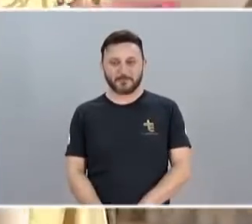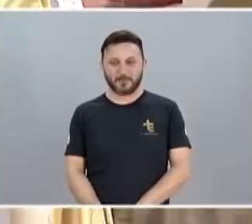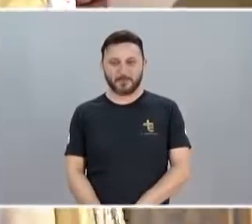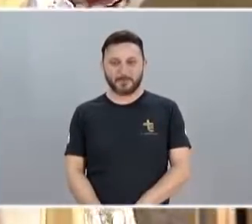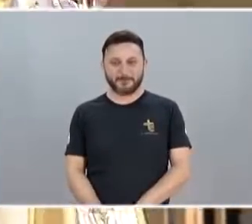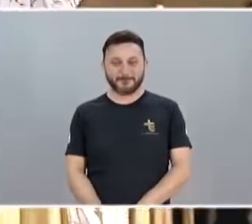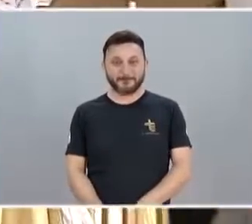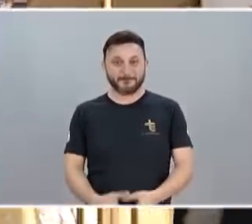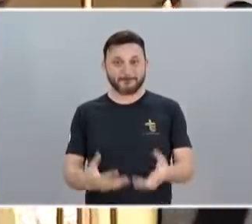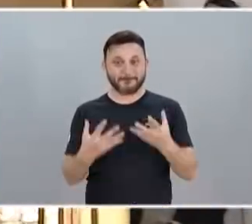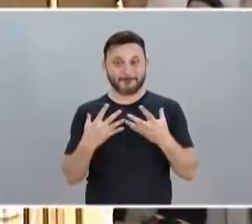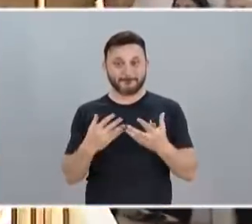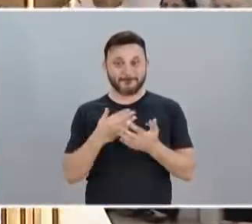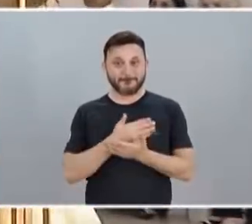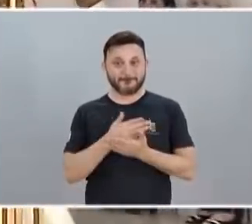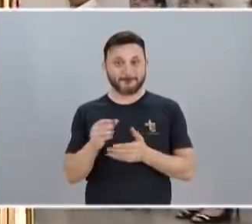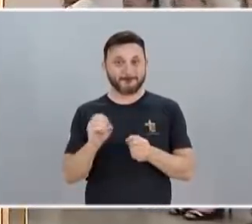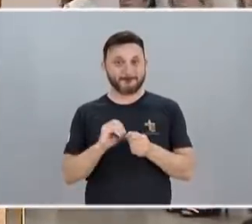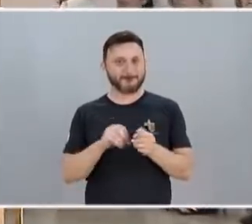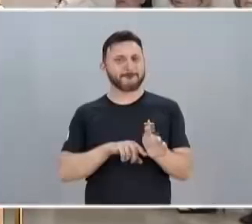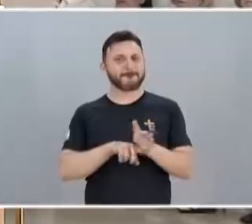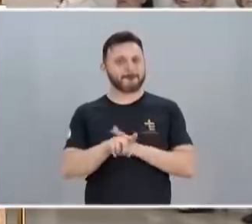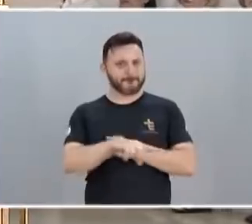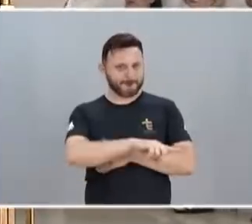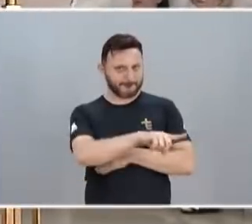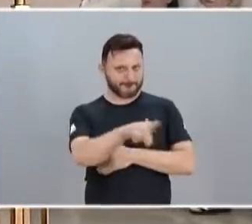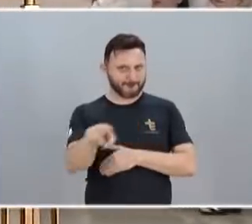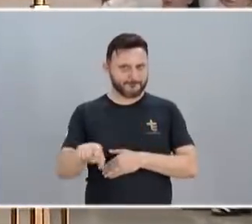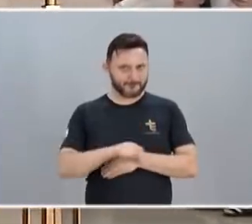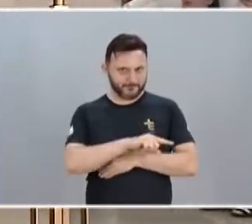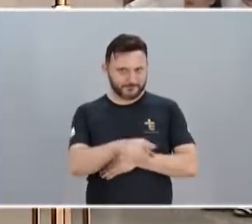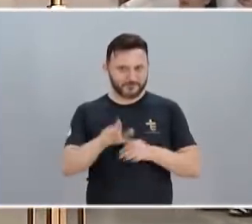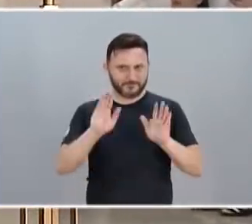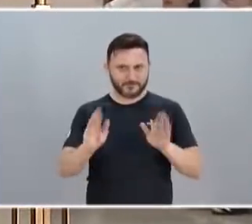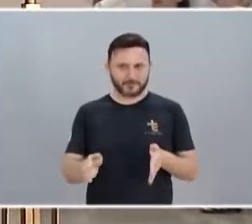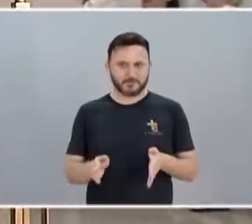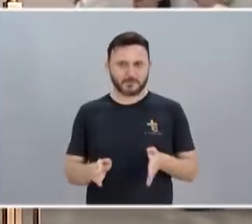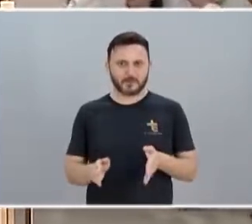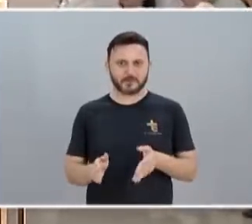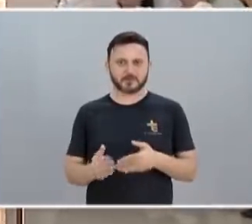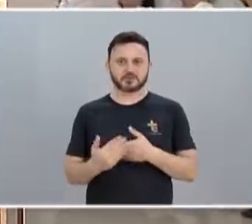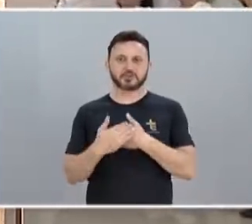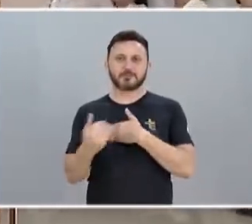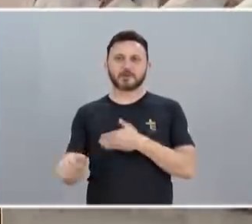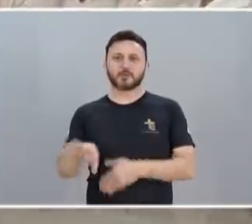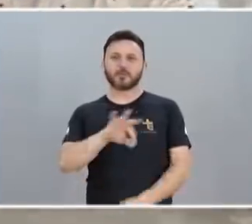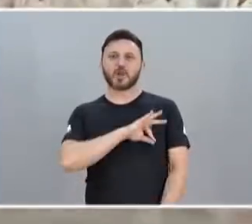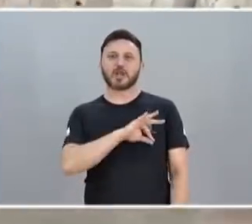eu gostaria de começar fazendo uma pergunta. Quem aqui já foi intimado para depor?